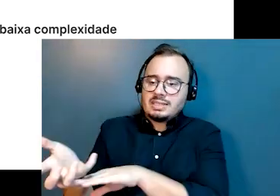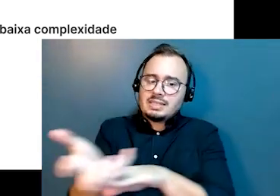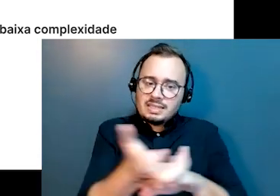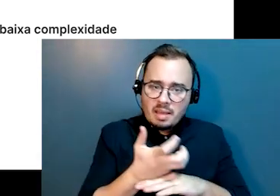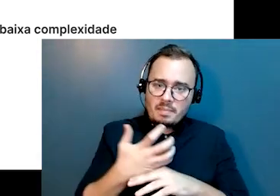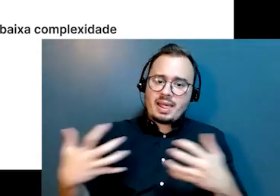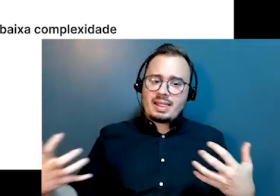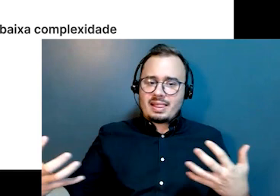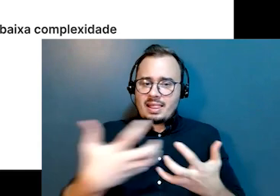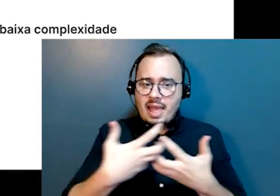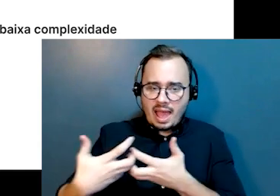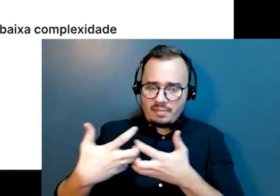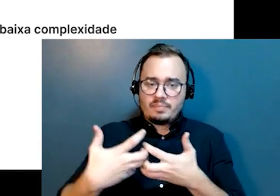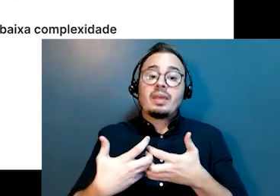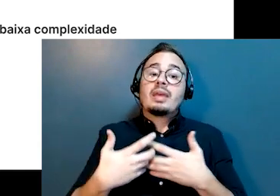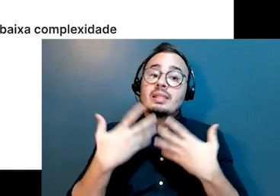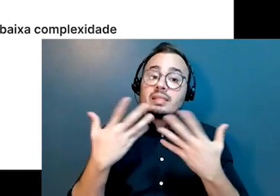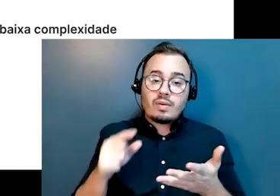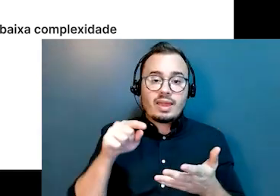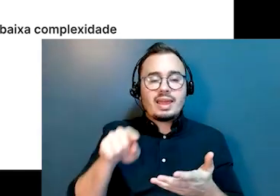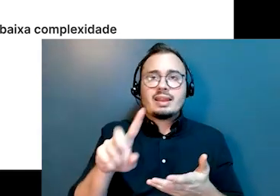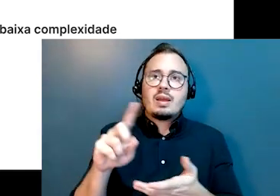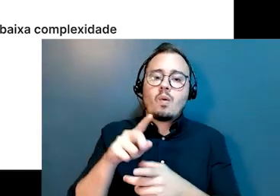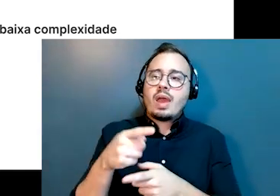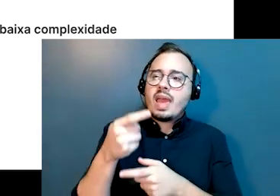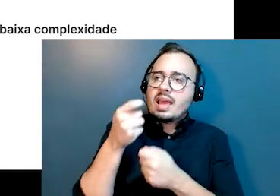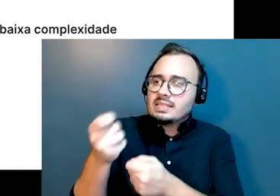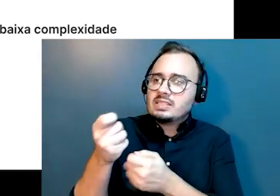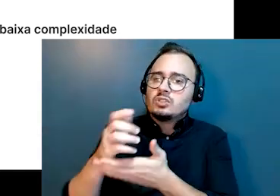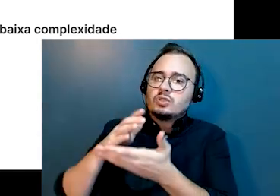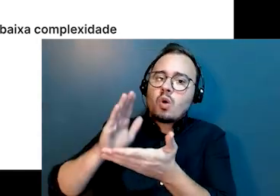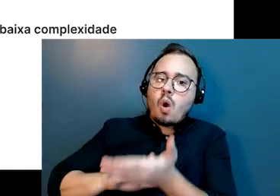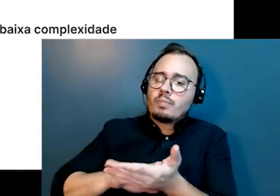conhecimento profundo em uma especialidade.